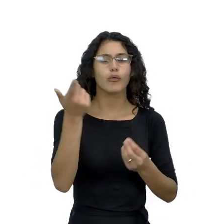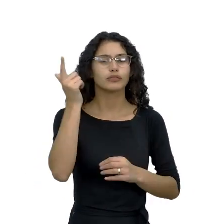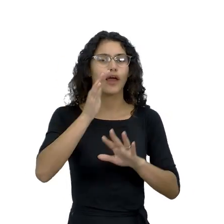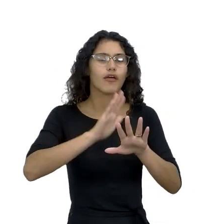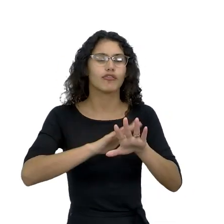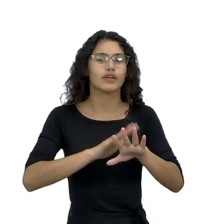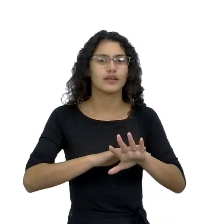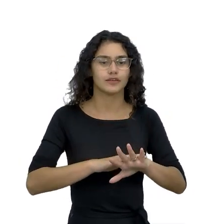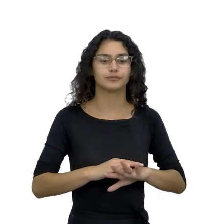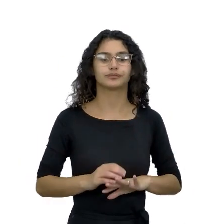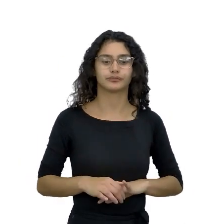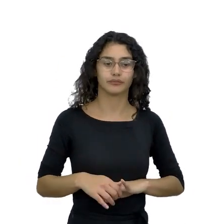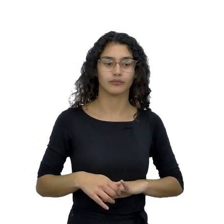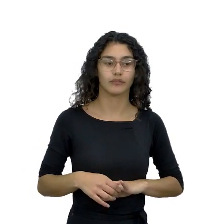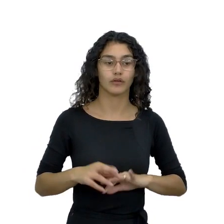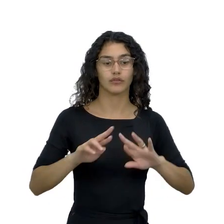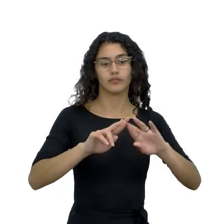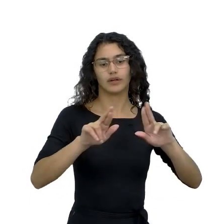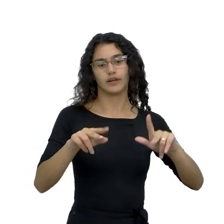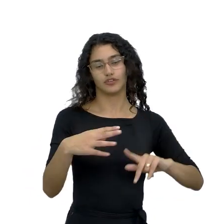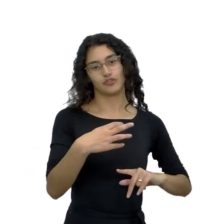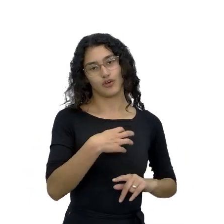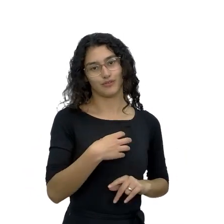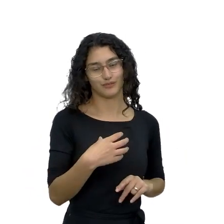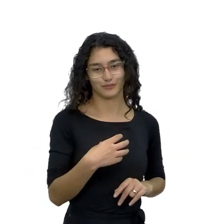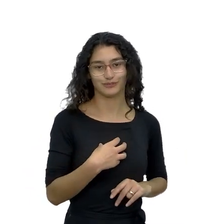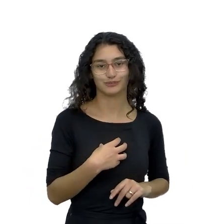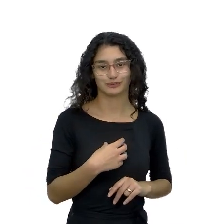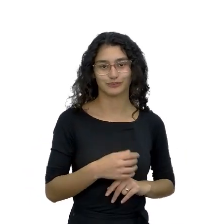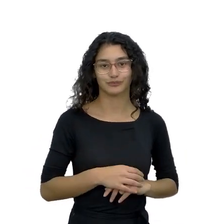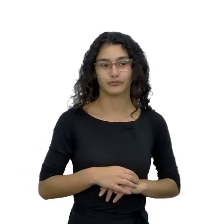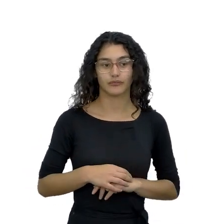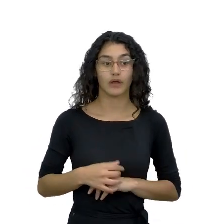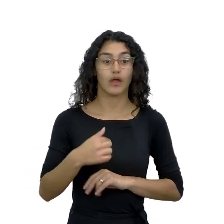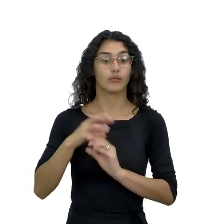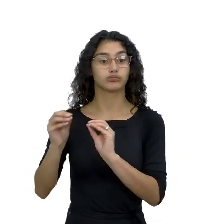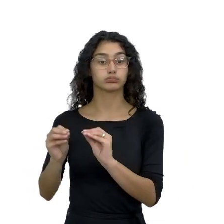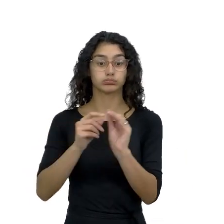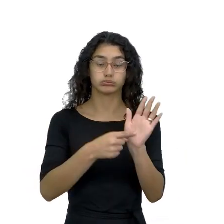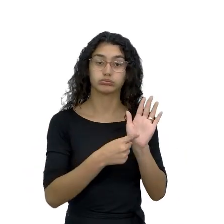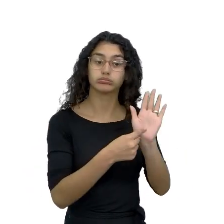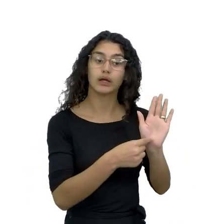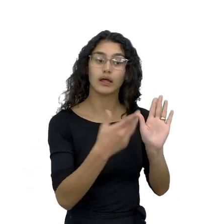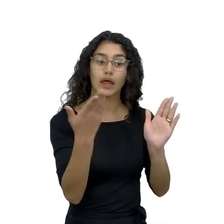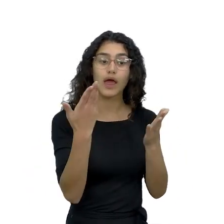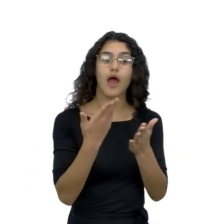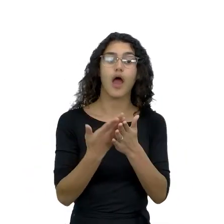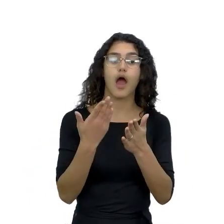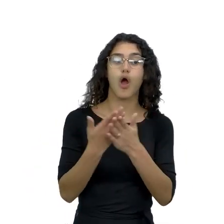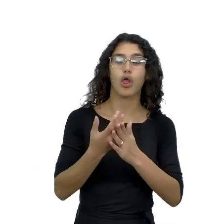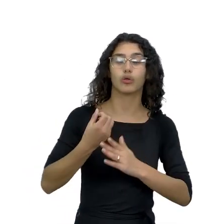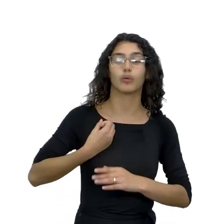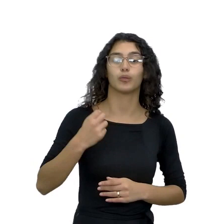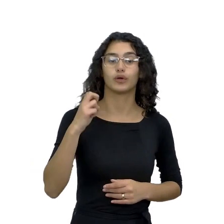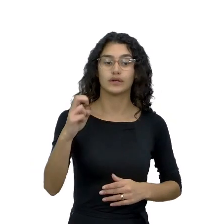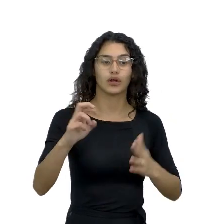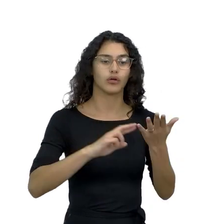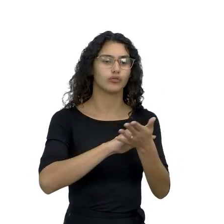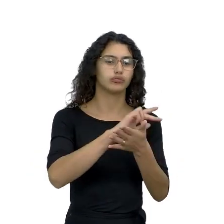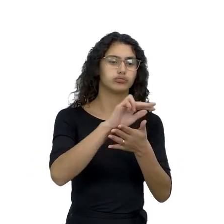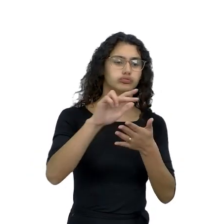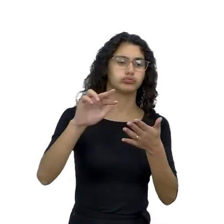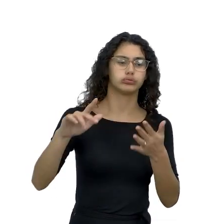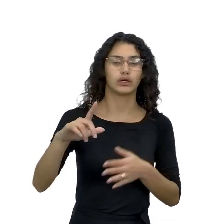consegue dialogar? De diversas formas, tá? Eu trouxe aqui a aula 5, Diversidade